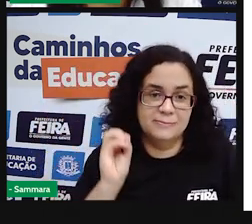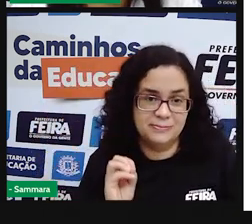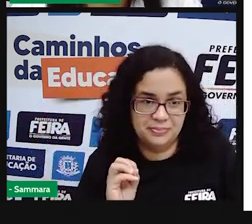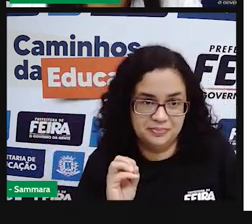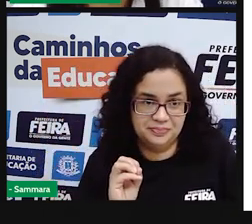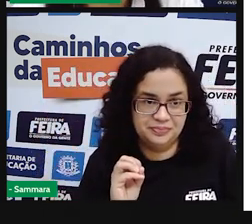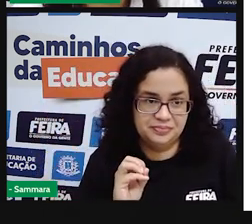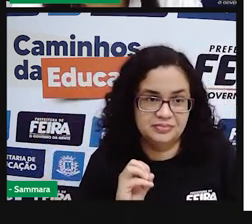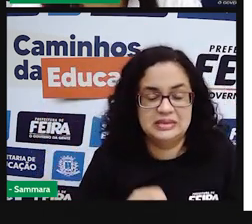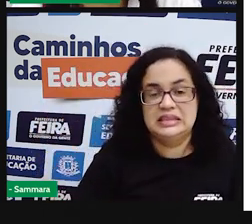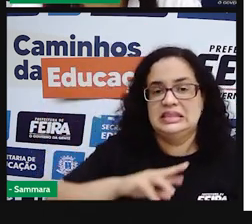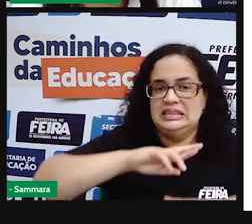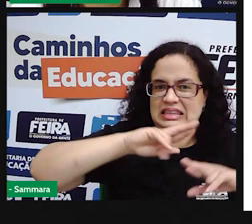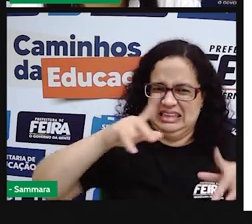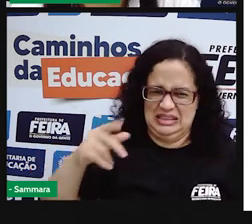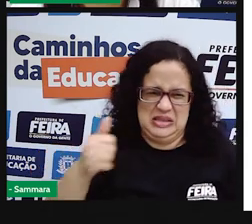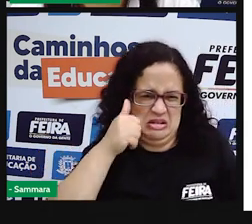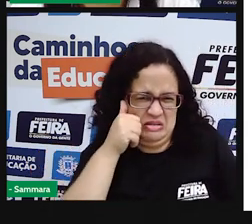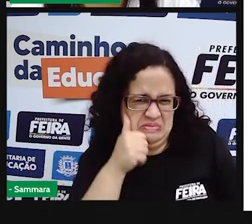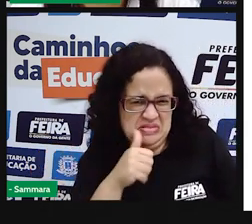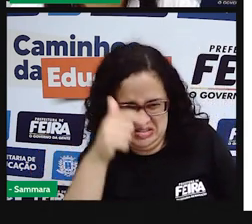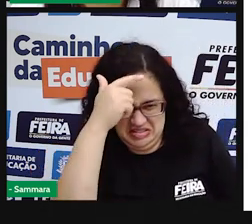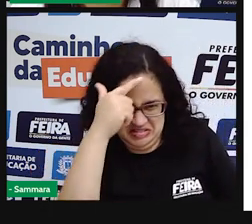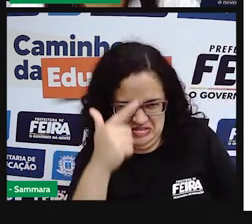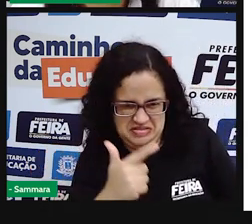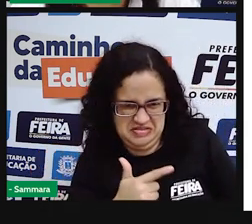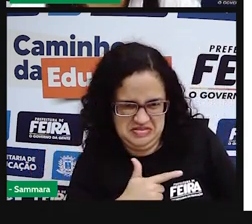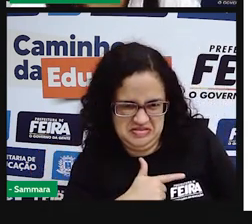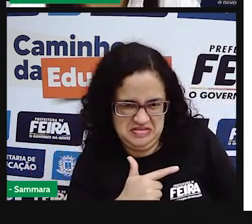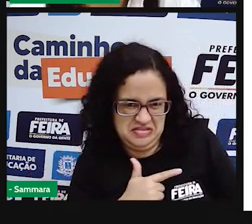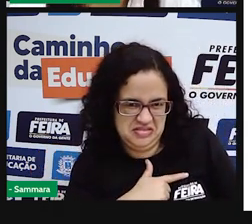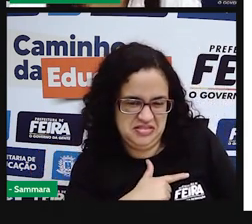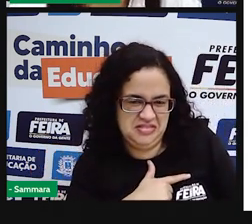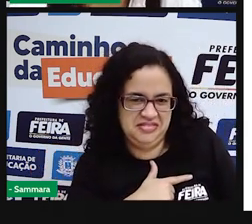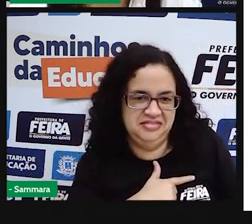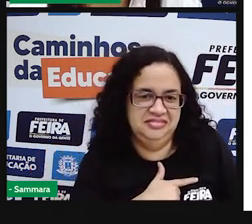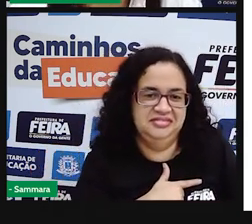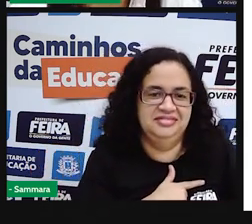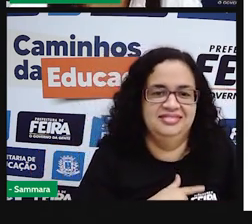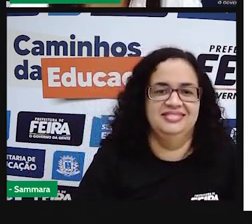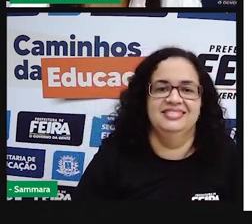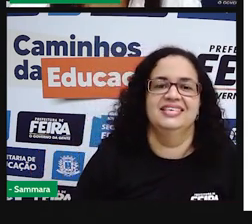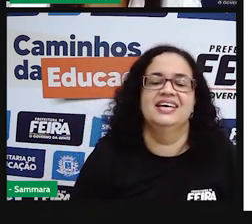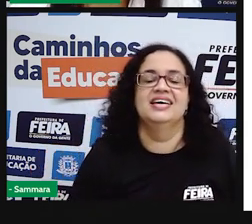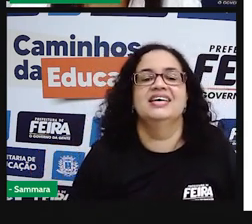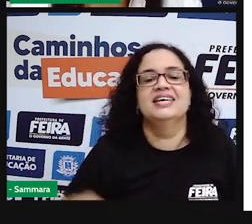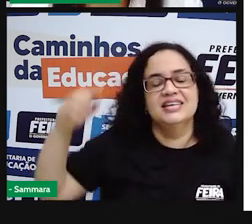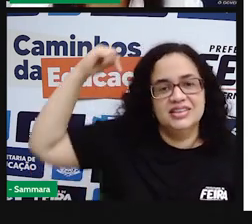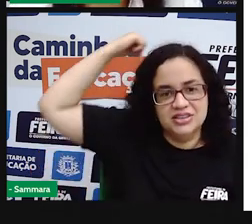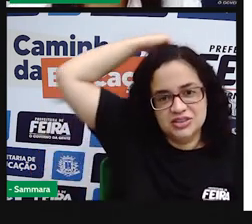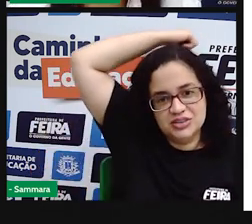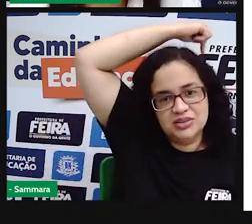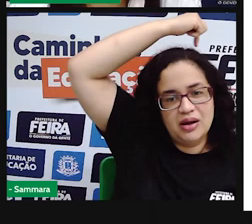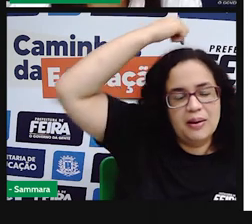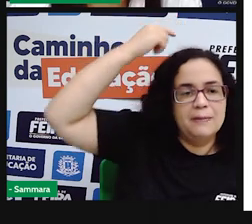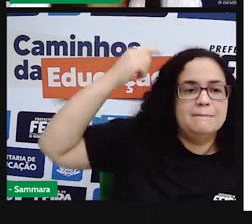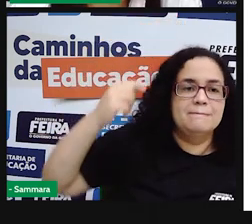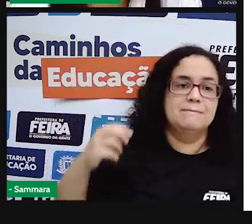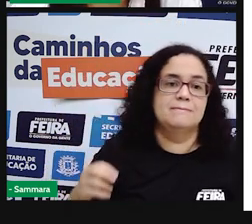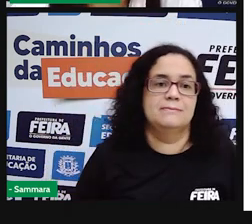cada tribufu que os poços devem estar cheio. E o santo diz: Chico!